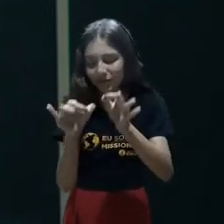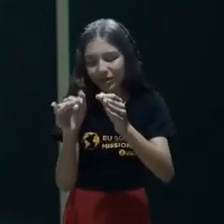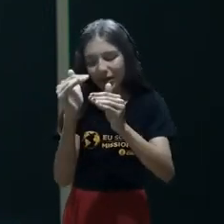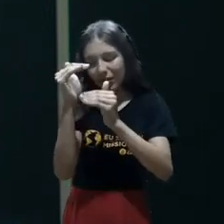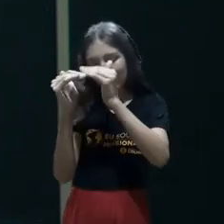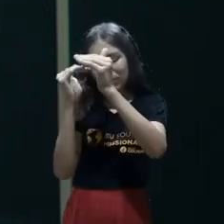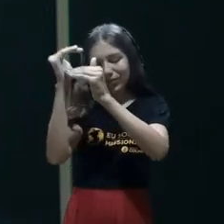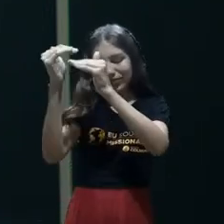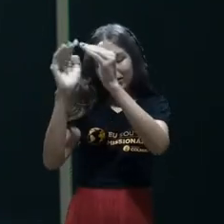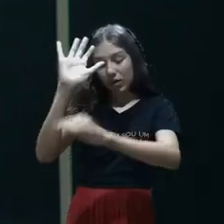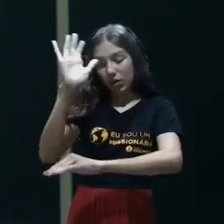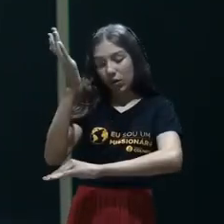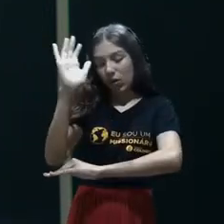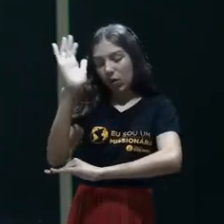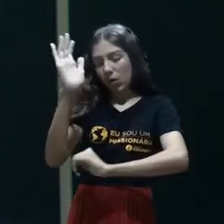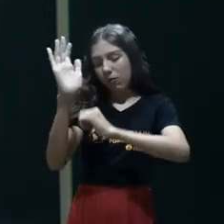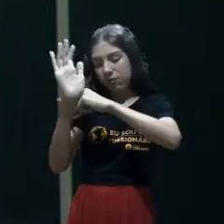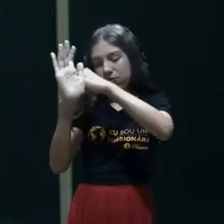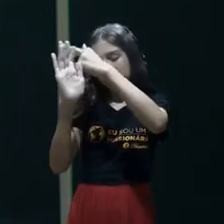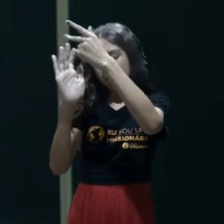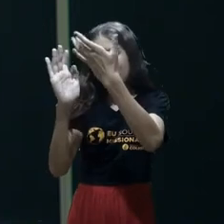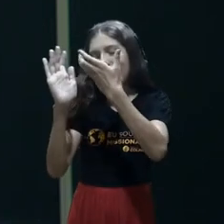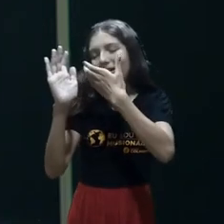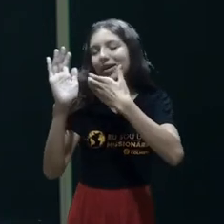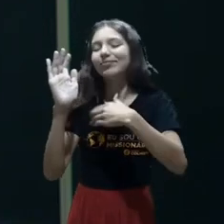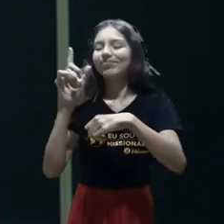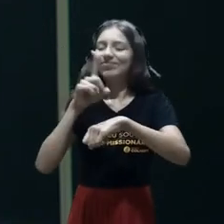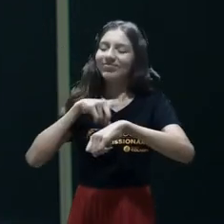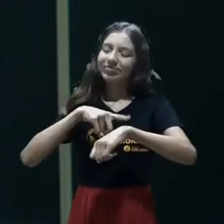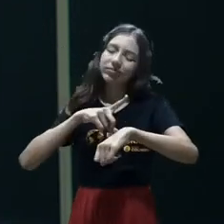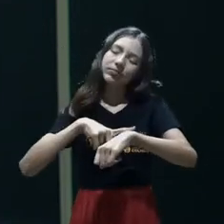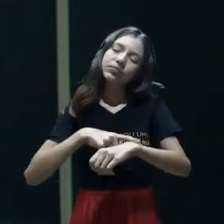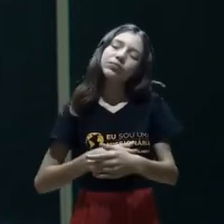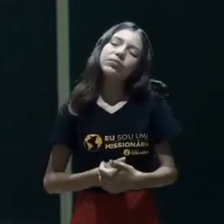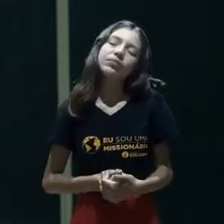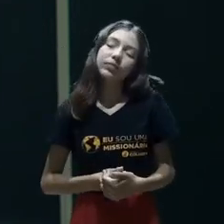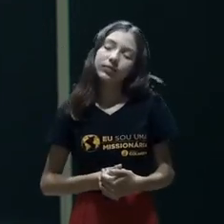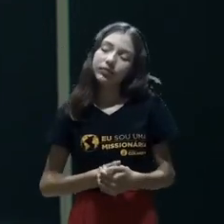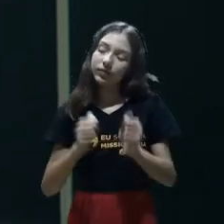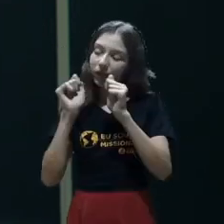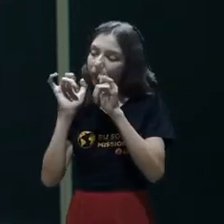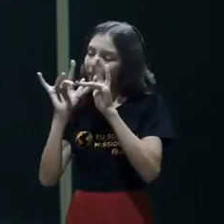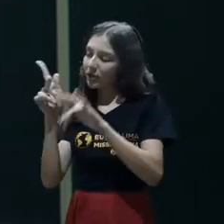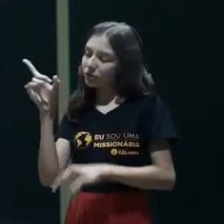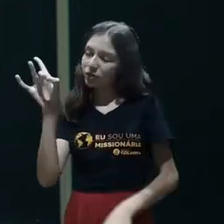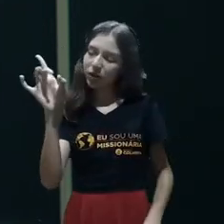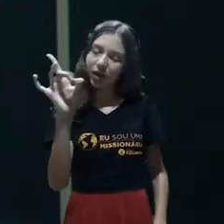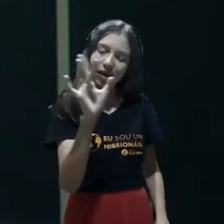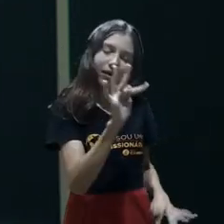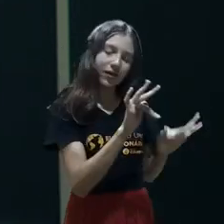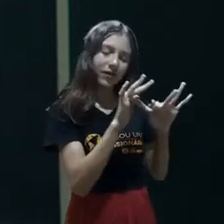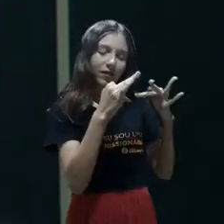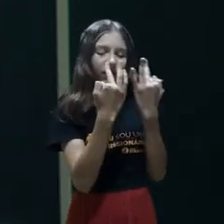para frutificarmos. Abençoa cada família representada aqui, nossos filhos, nossa